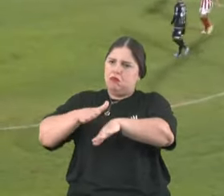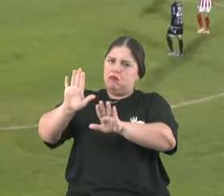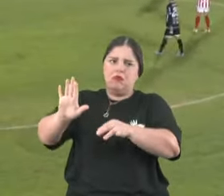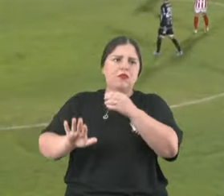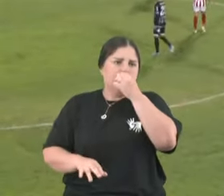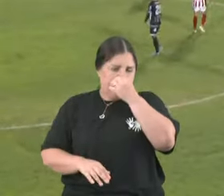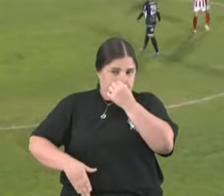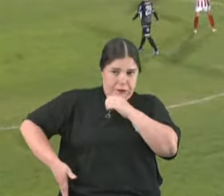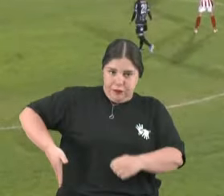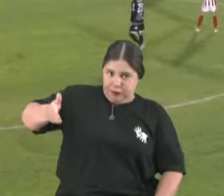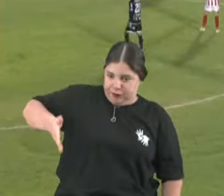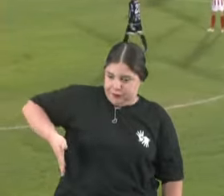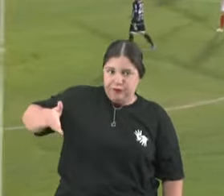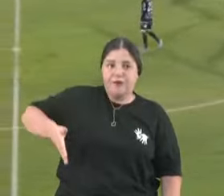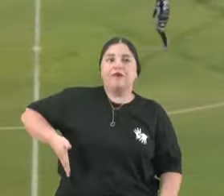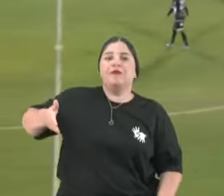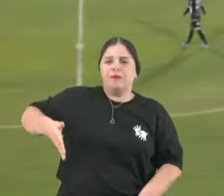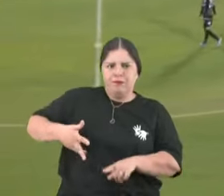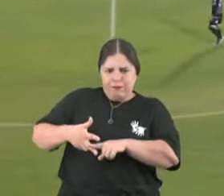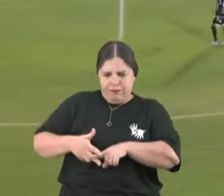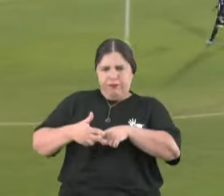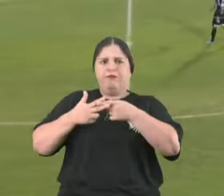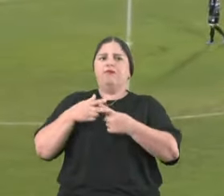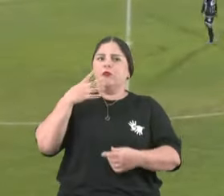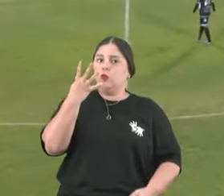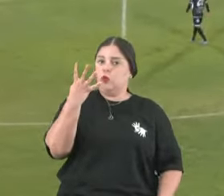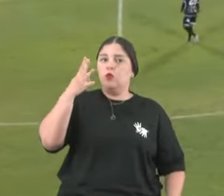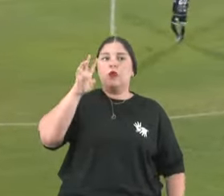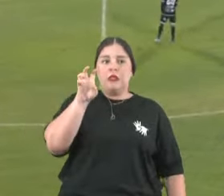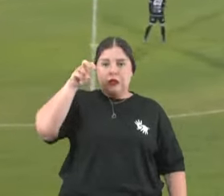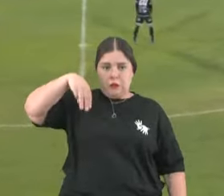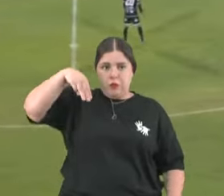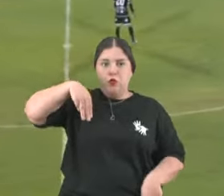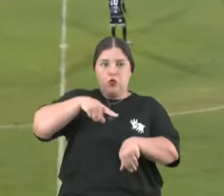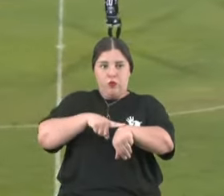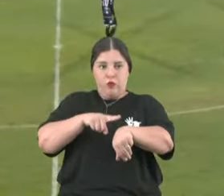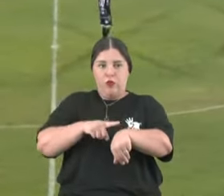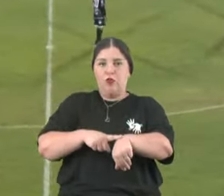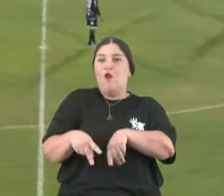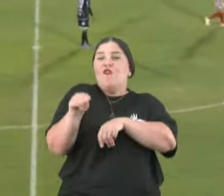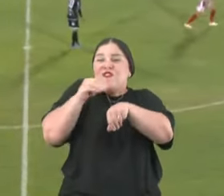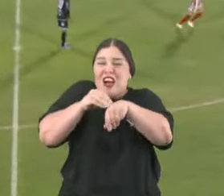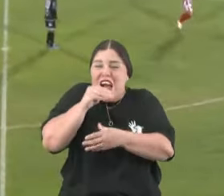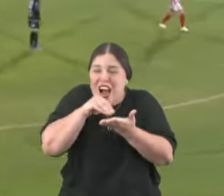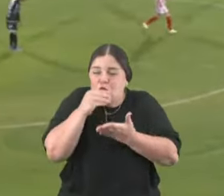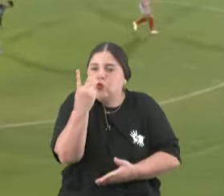para corrigir. 49 minutos. Faltando 2 para acabar o jogo.